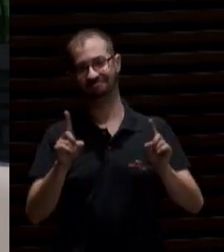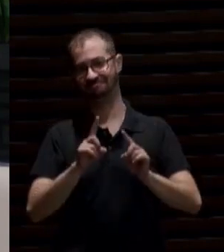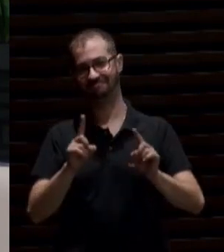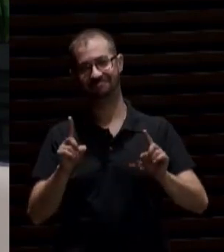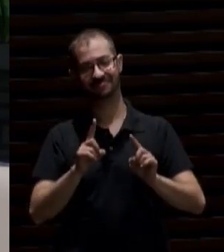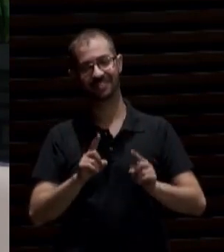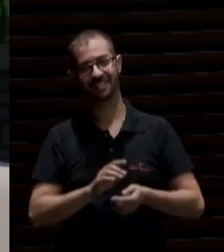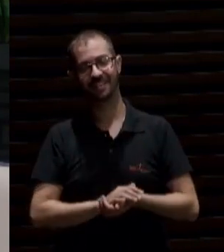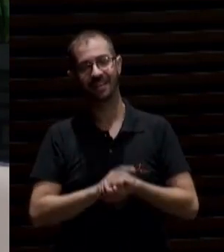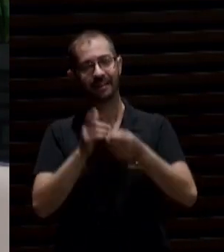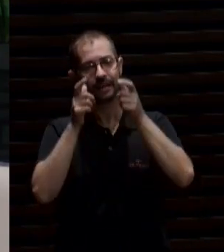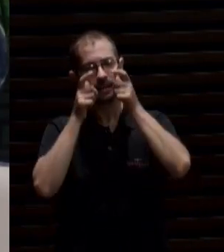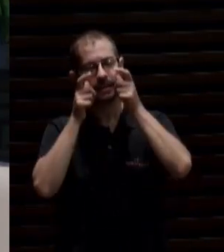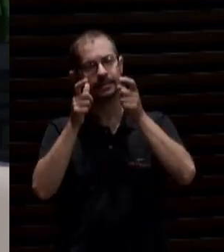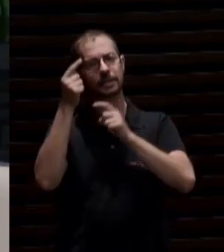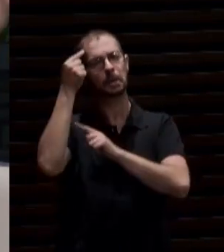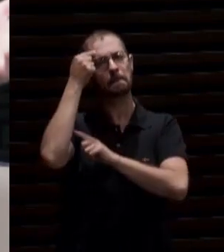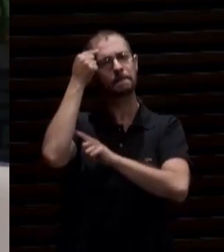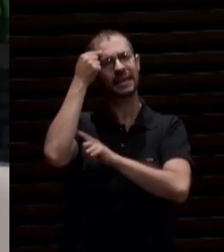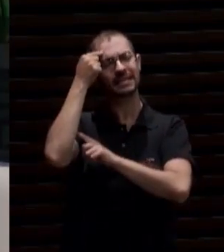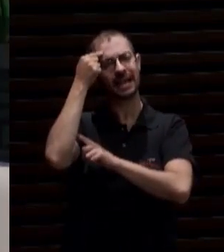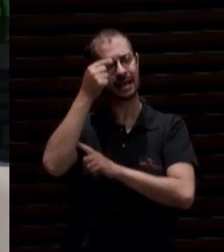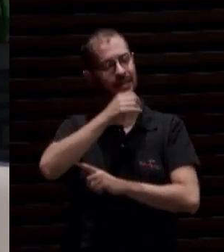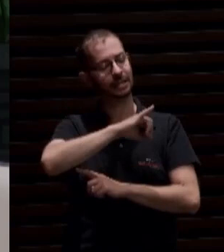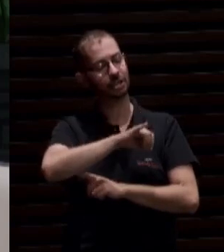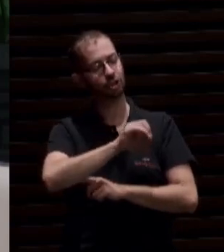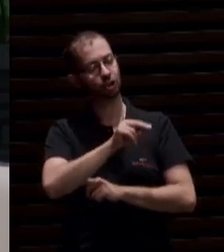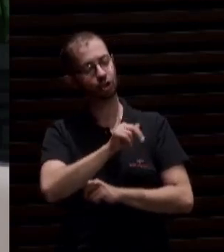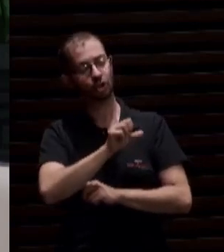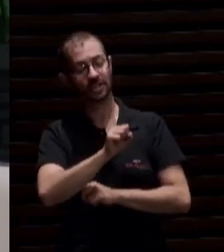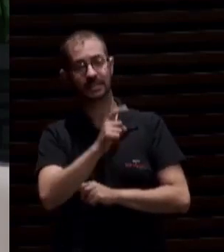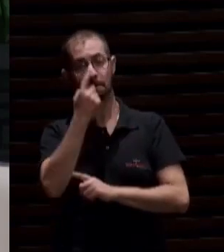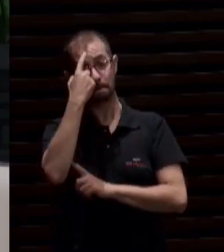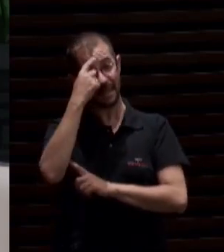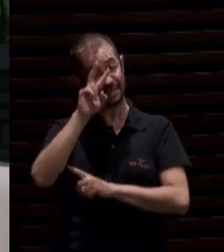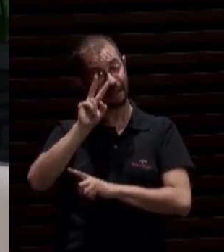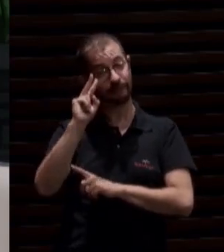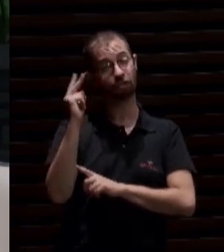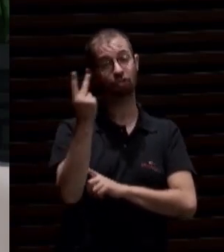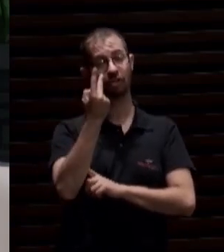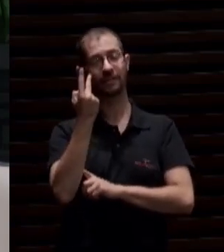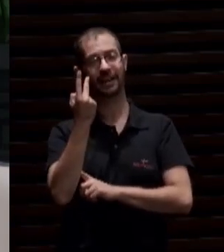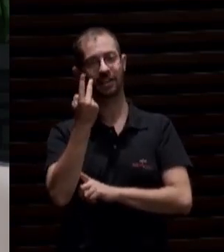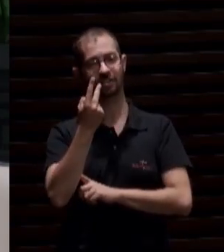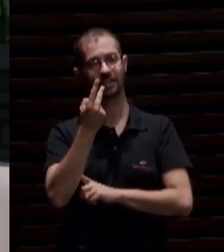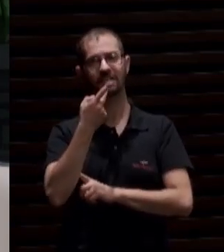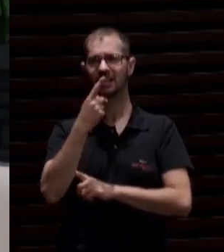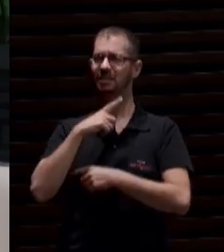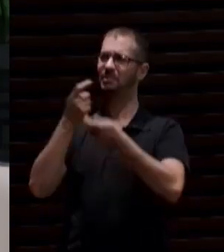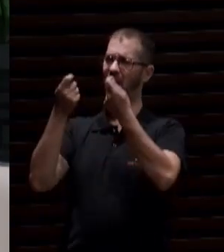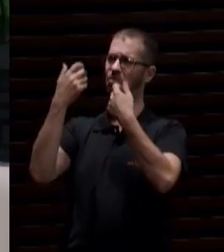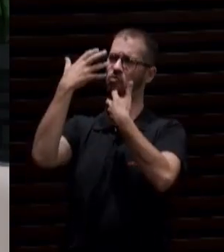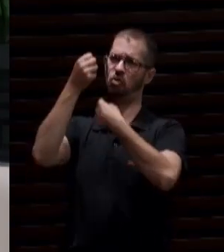É interessante pensar que Jonas ele vai muito contrário ao que é dito nas igrejas hoje em dia. Hoje em dia é dito o quê? Vai na tua força, na tua